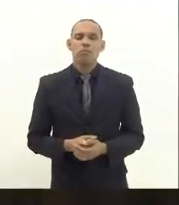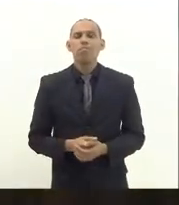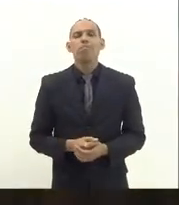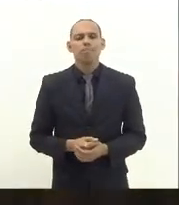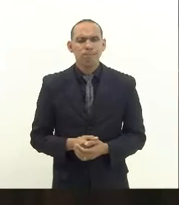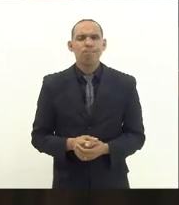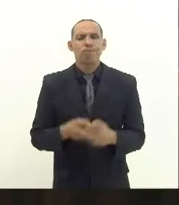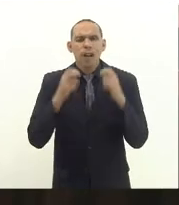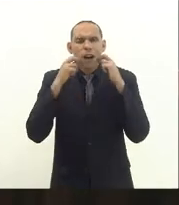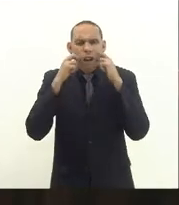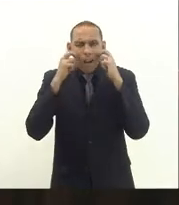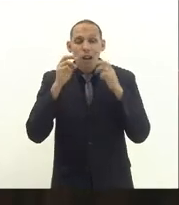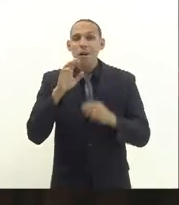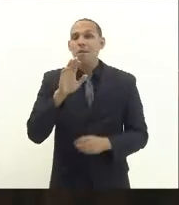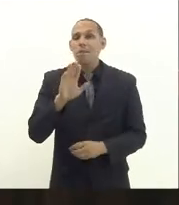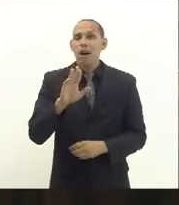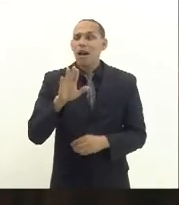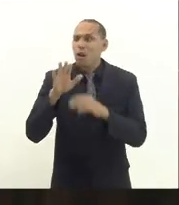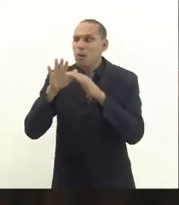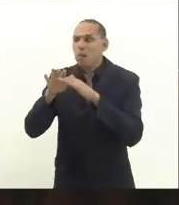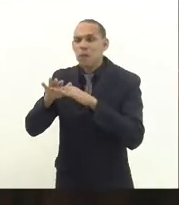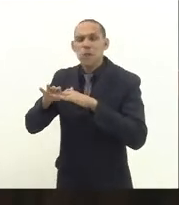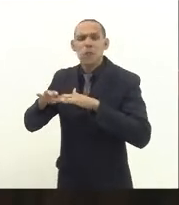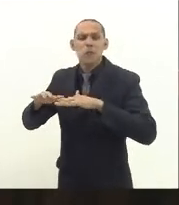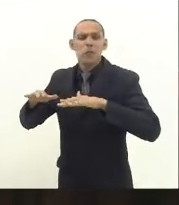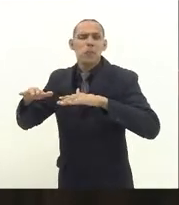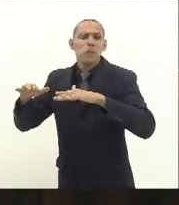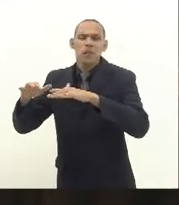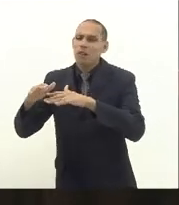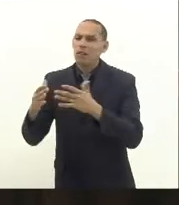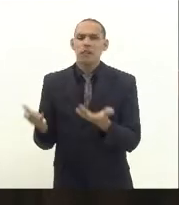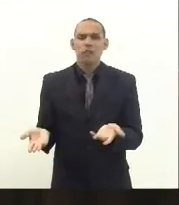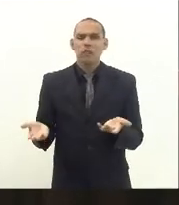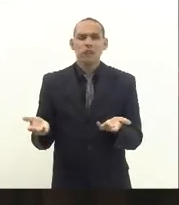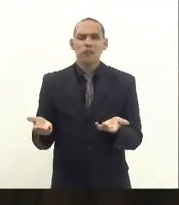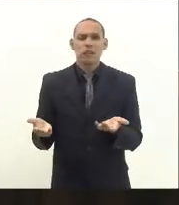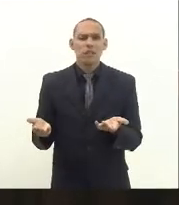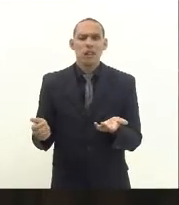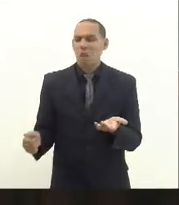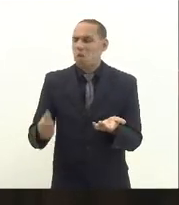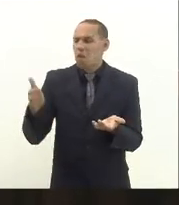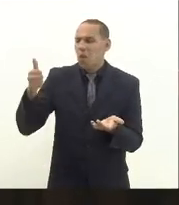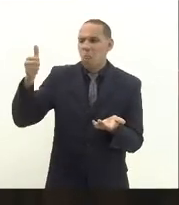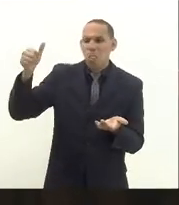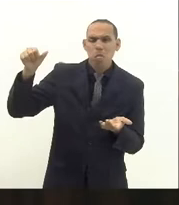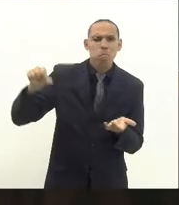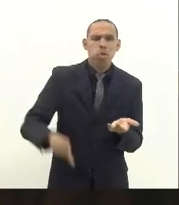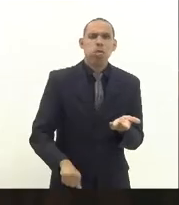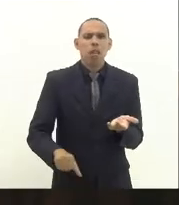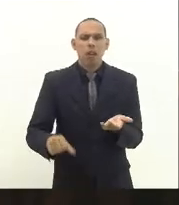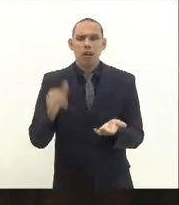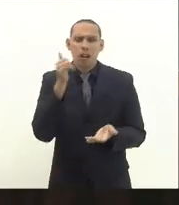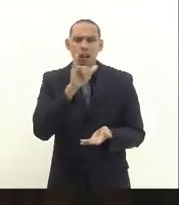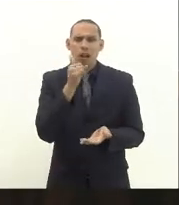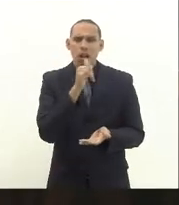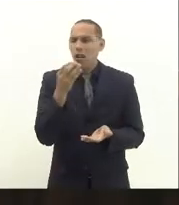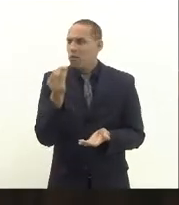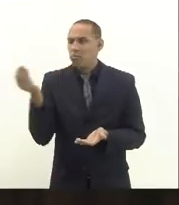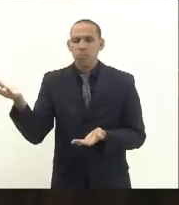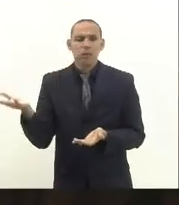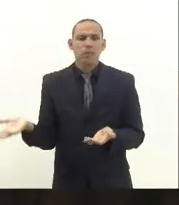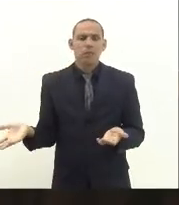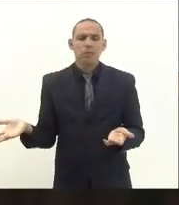vergonhoso mas é unanimidade é a péssima qualidade da energia ser vida